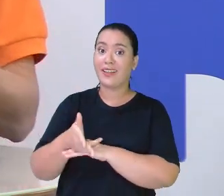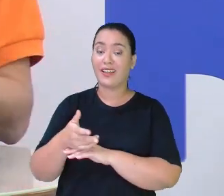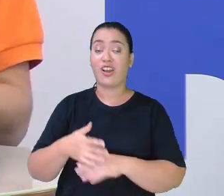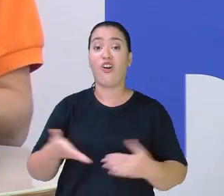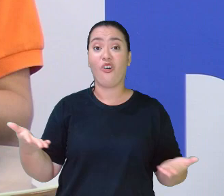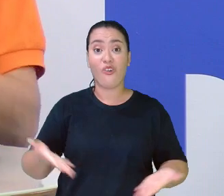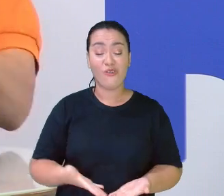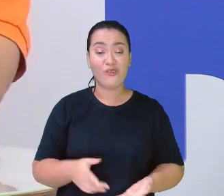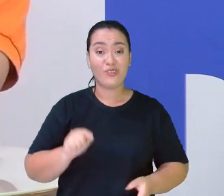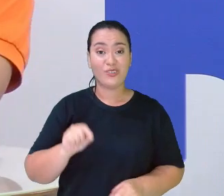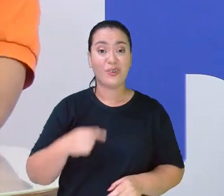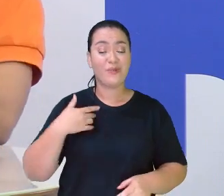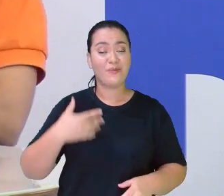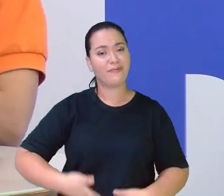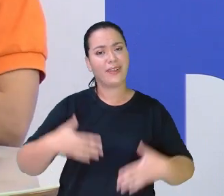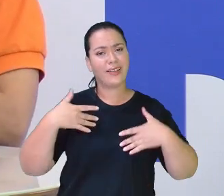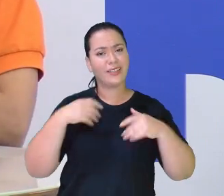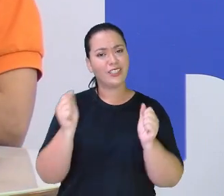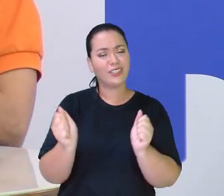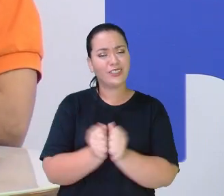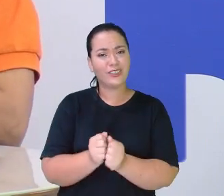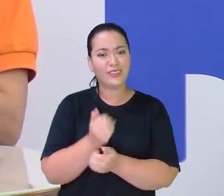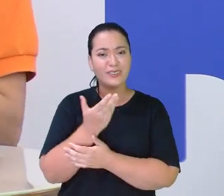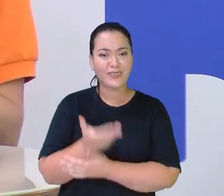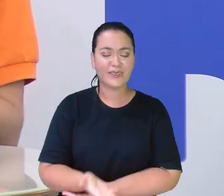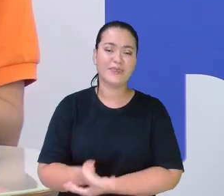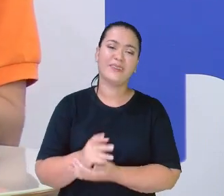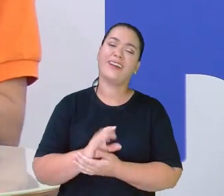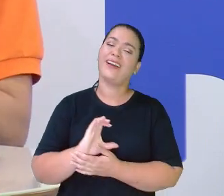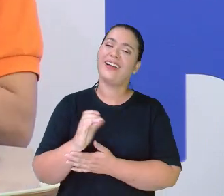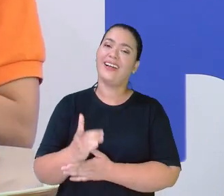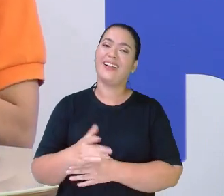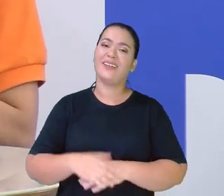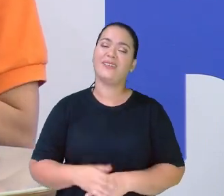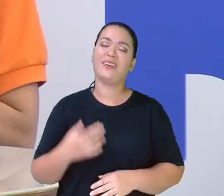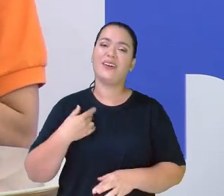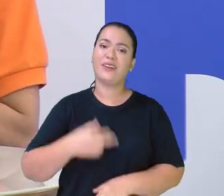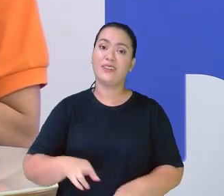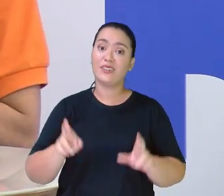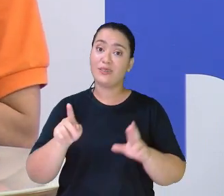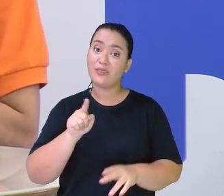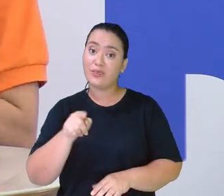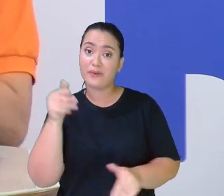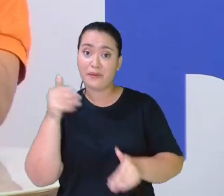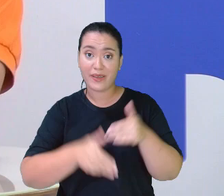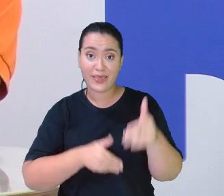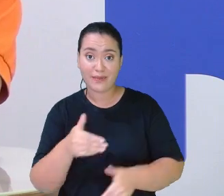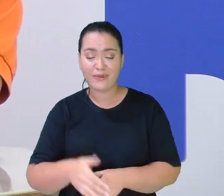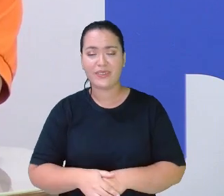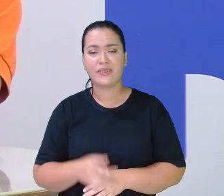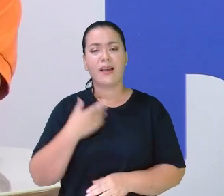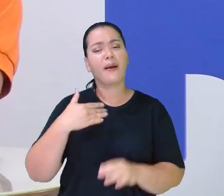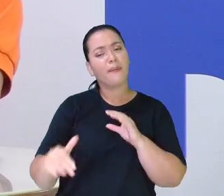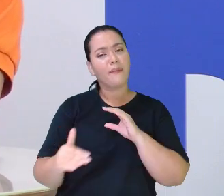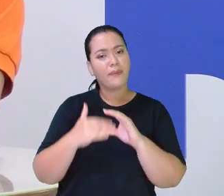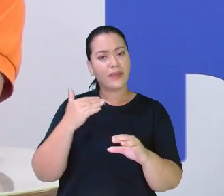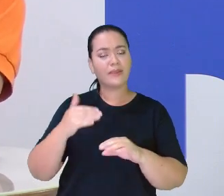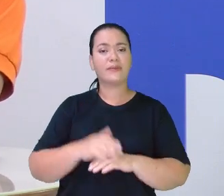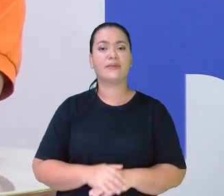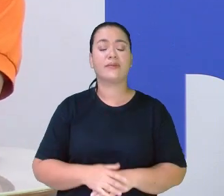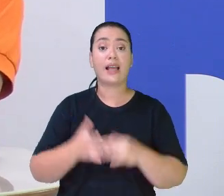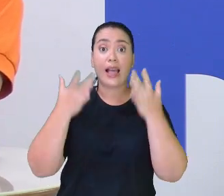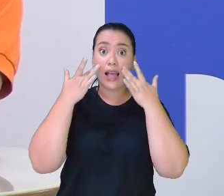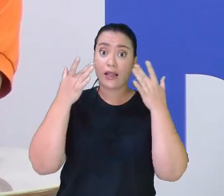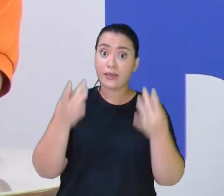ter o prazer de acompanhar aqui junto com ela. Claro, eu espero a sua participação. Manda tua mensagem,